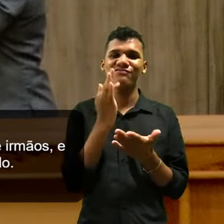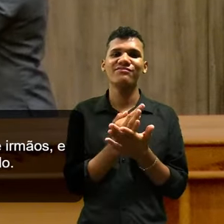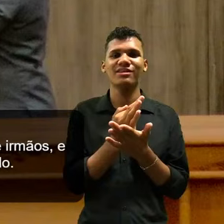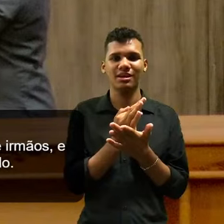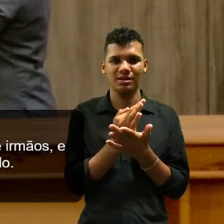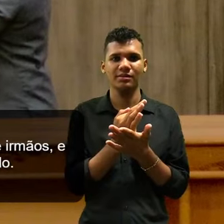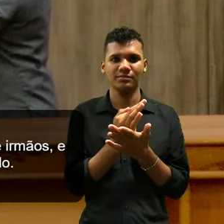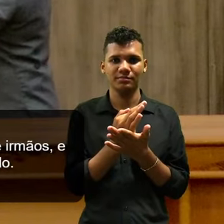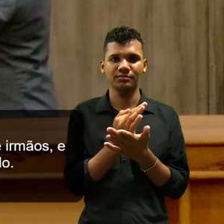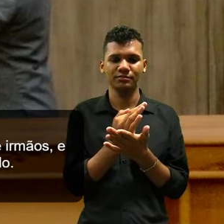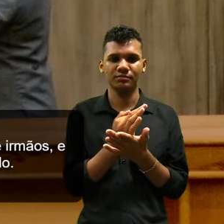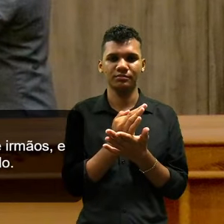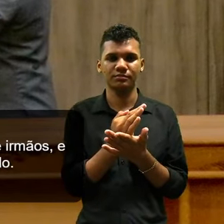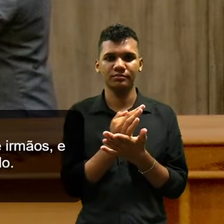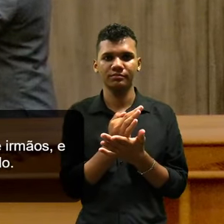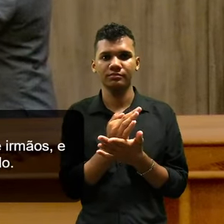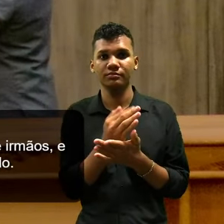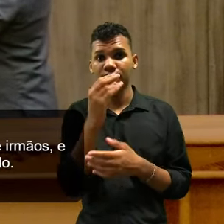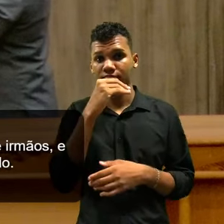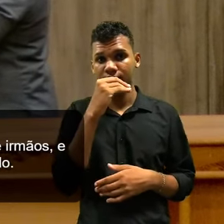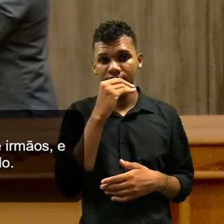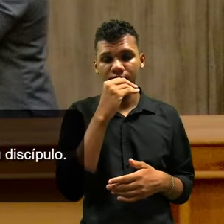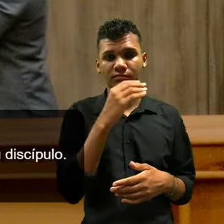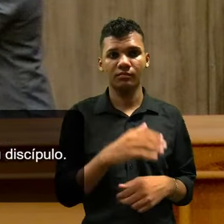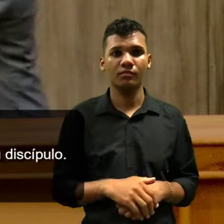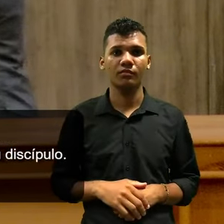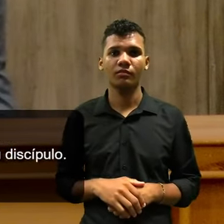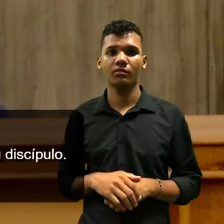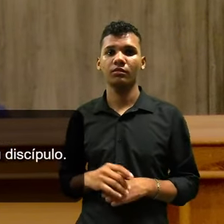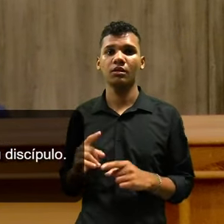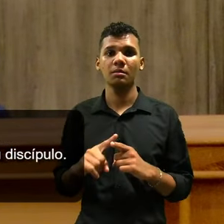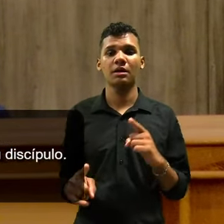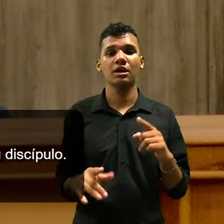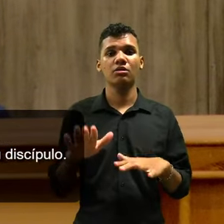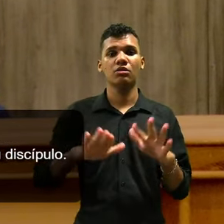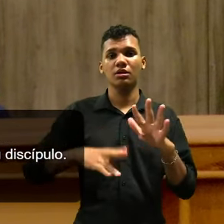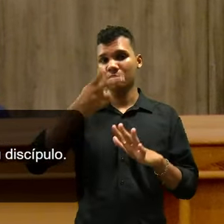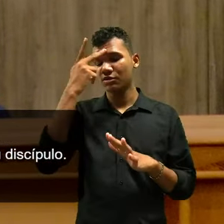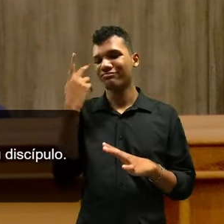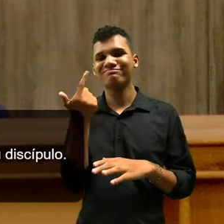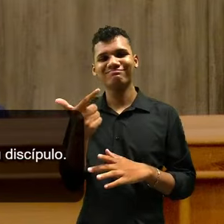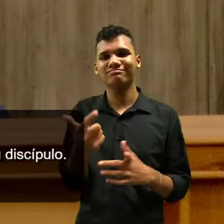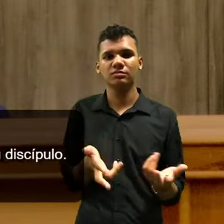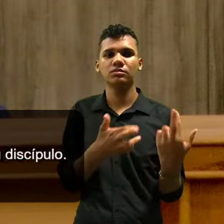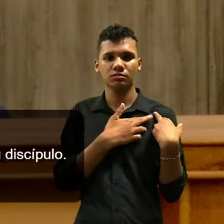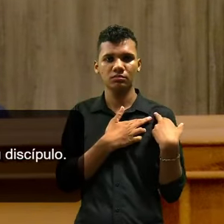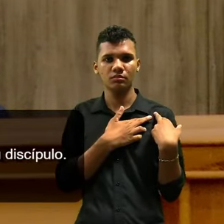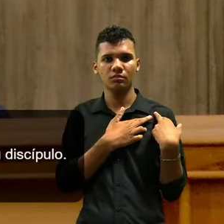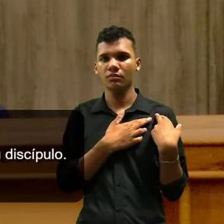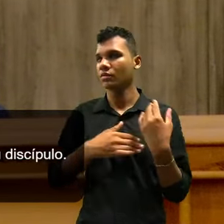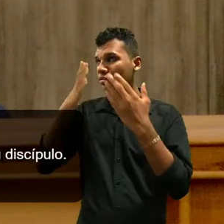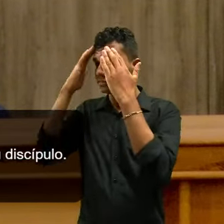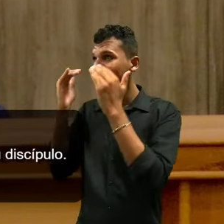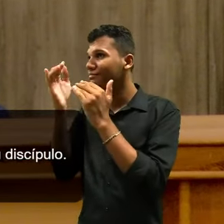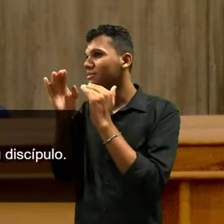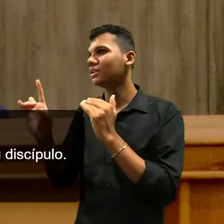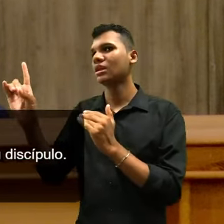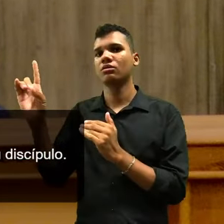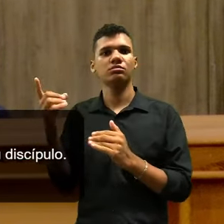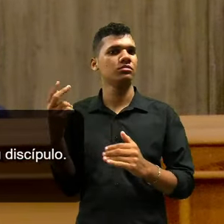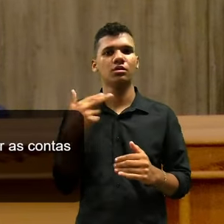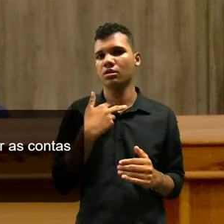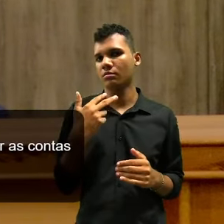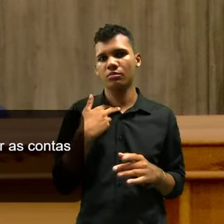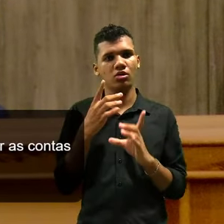verso que se segue Olha aí e qualquer que não levar sua cruz e não vi após mim não pode ser meu discípulo Vai lá Olha o